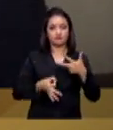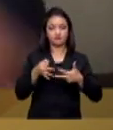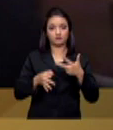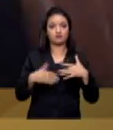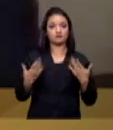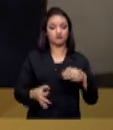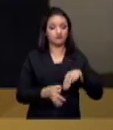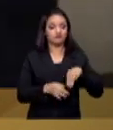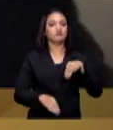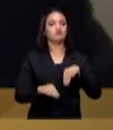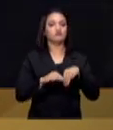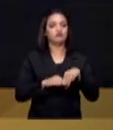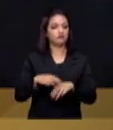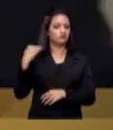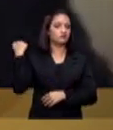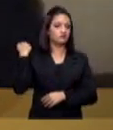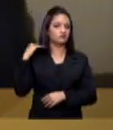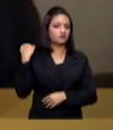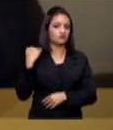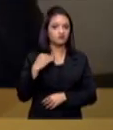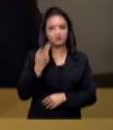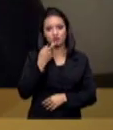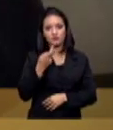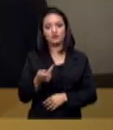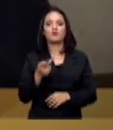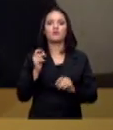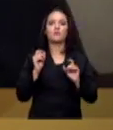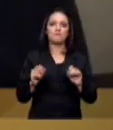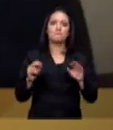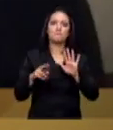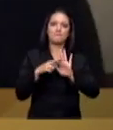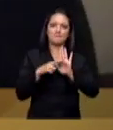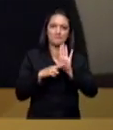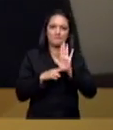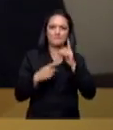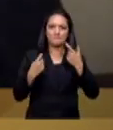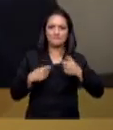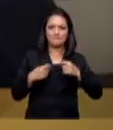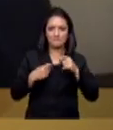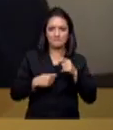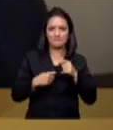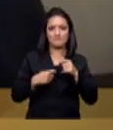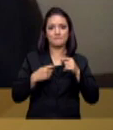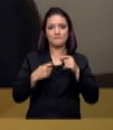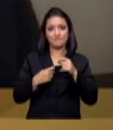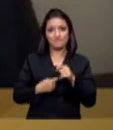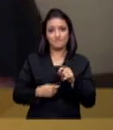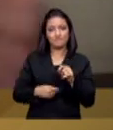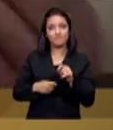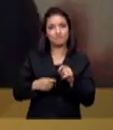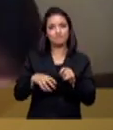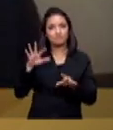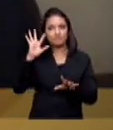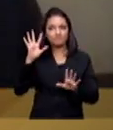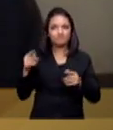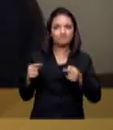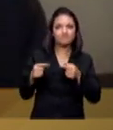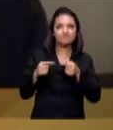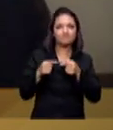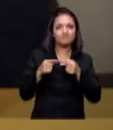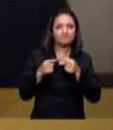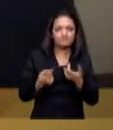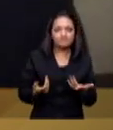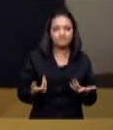Carmen Lúcia, entendo que essa norma deve ser interpretada de forma ampliativa, não é? Porque diz respeito